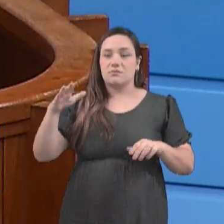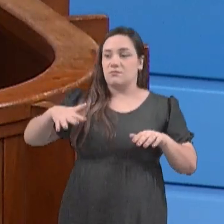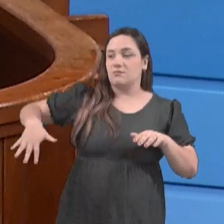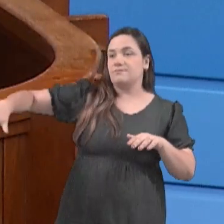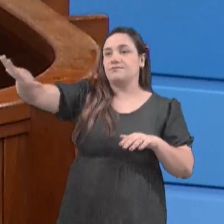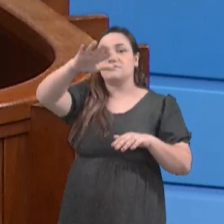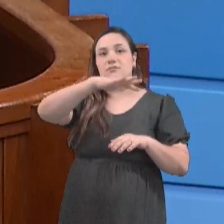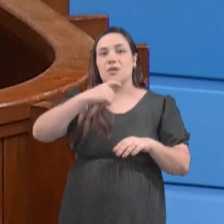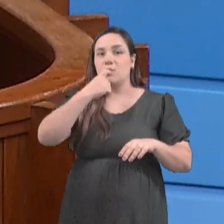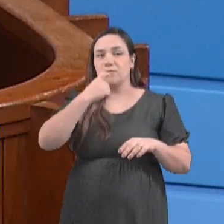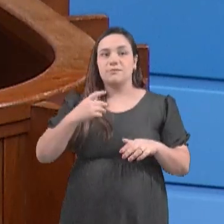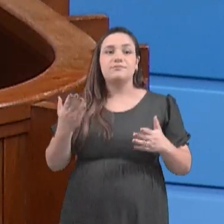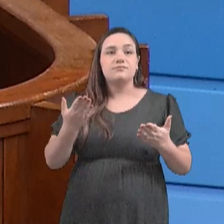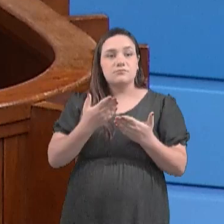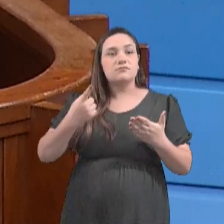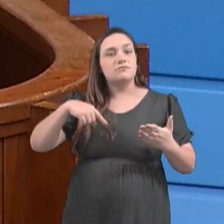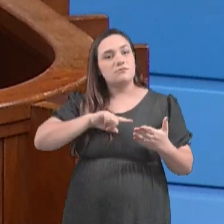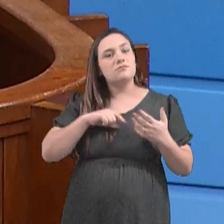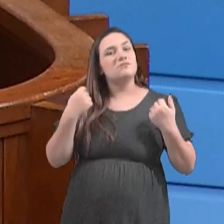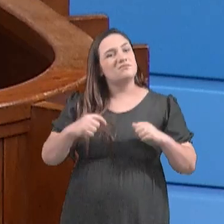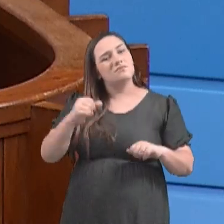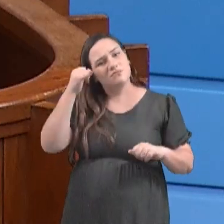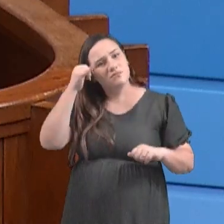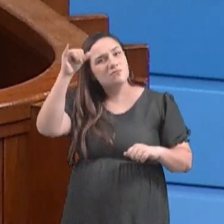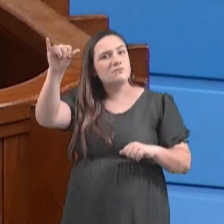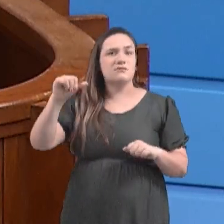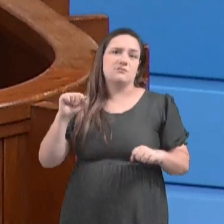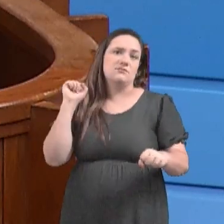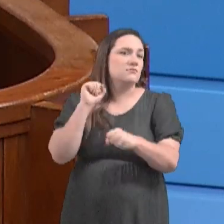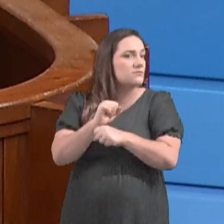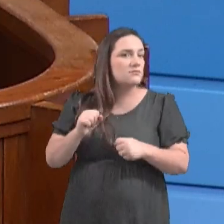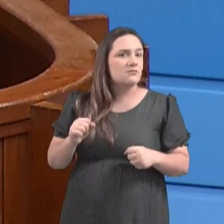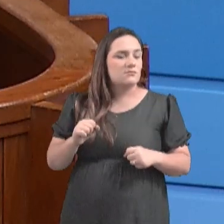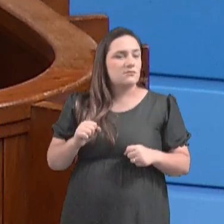quilômetros. Nós precisamos impedir que